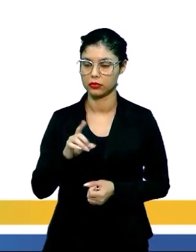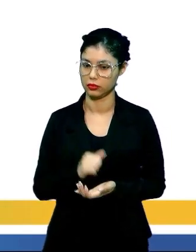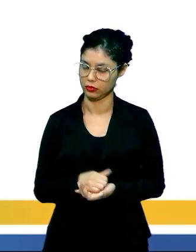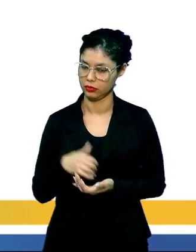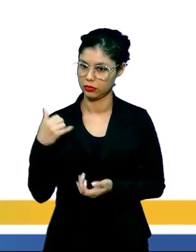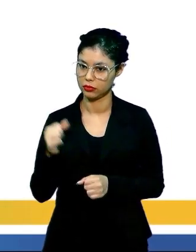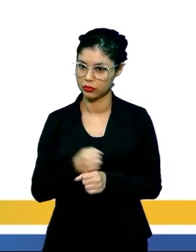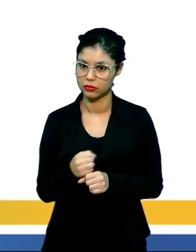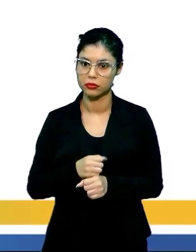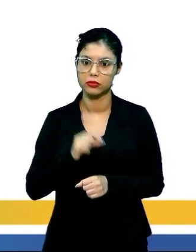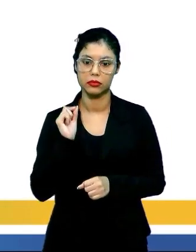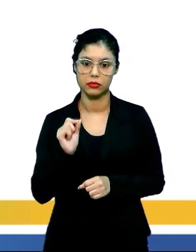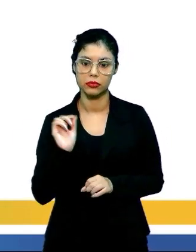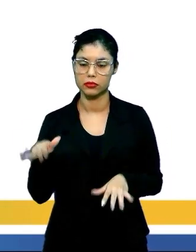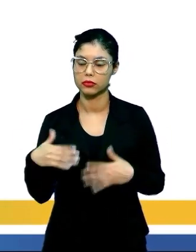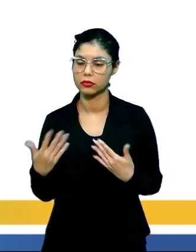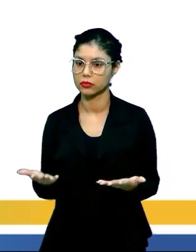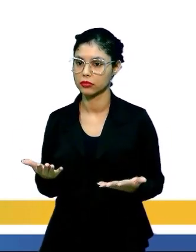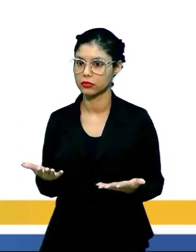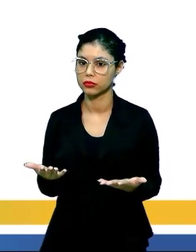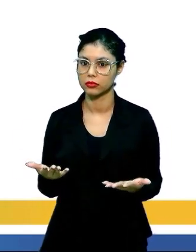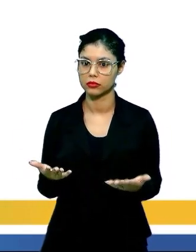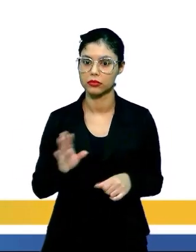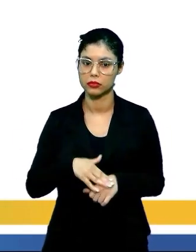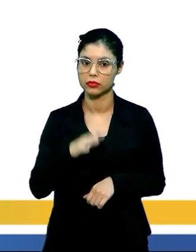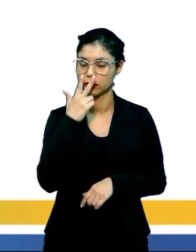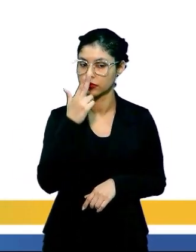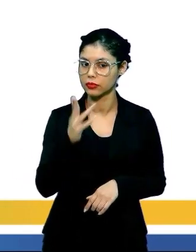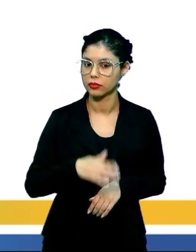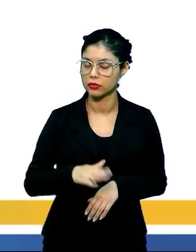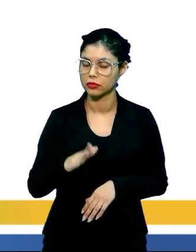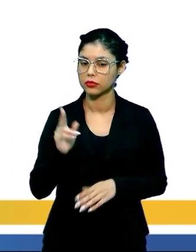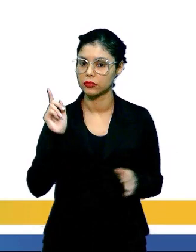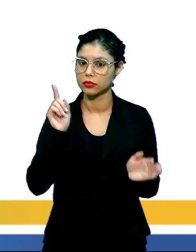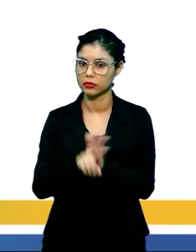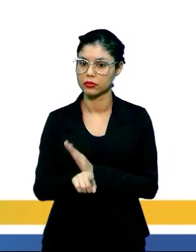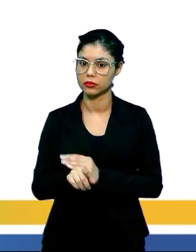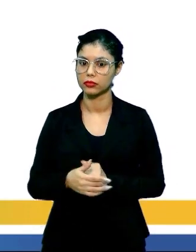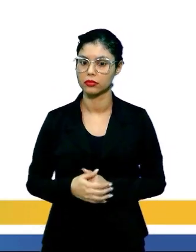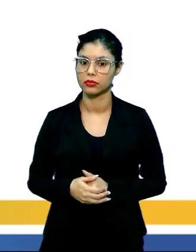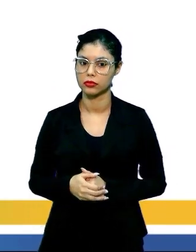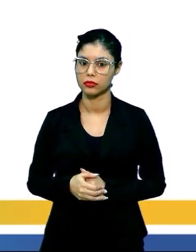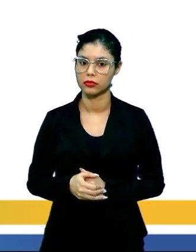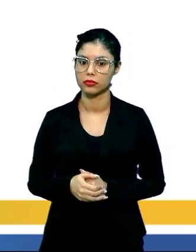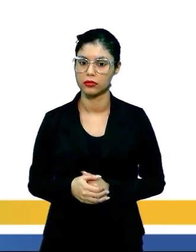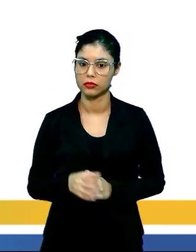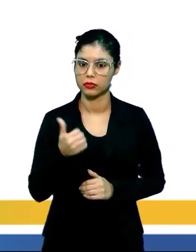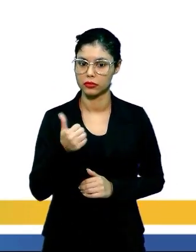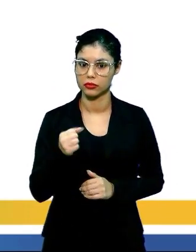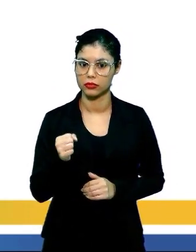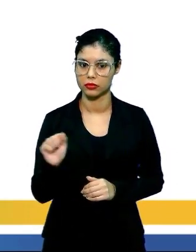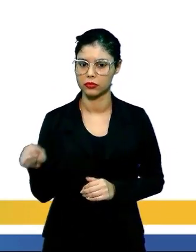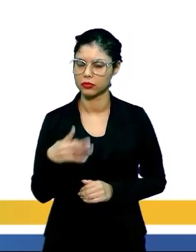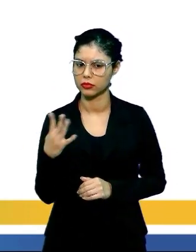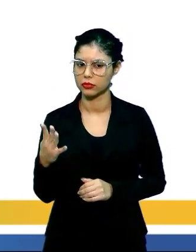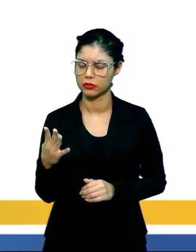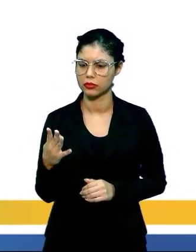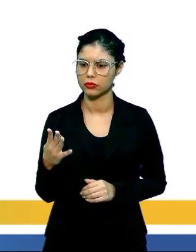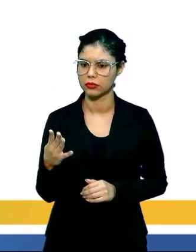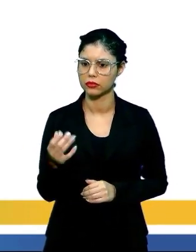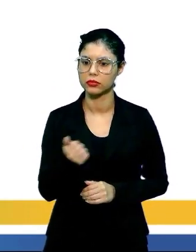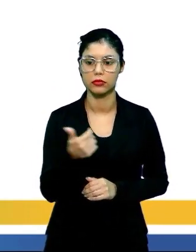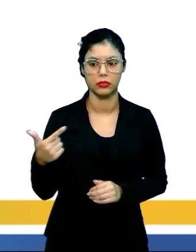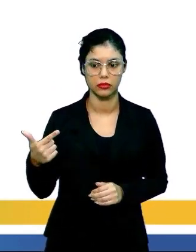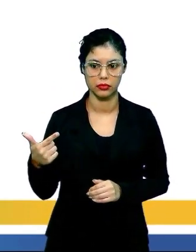anos, correto? Então, qual é a idade que aparece mais? Eu pergunto para ti. 18 anos. Tem quantos que tem